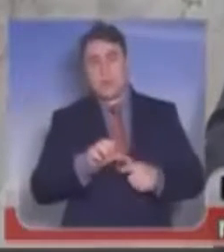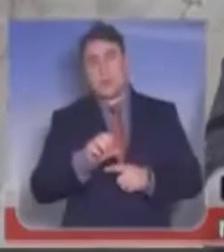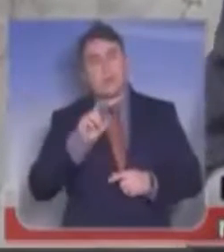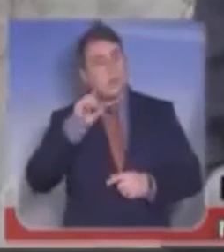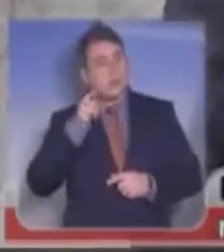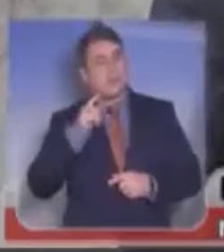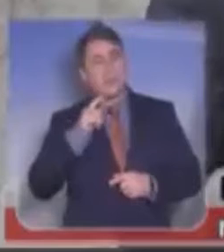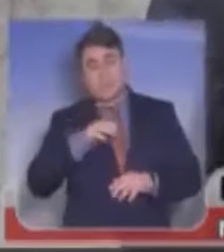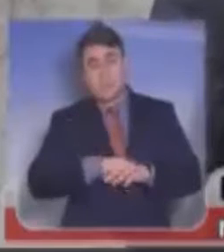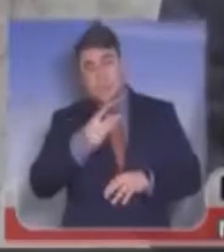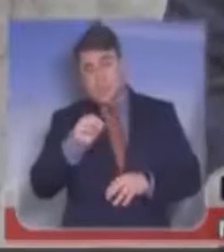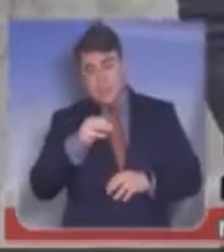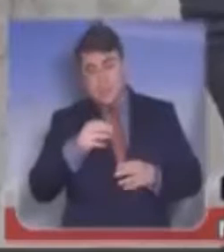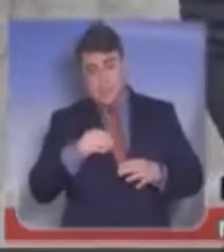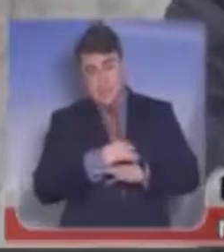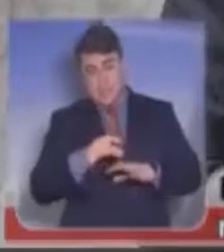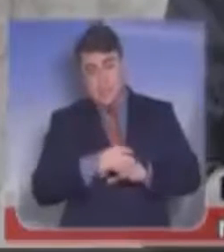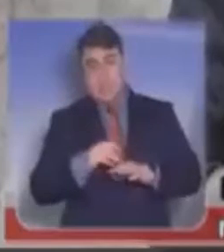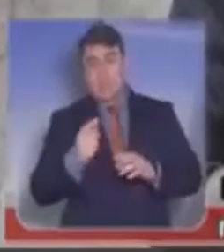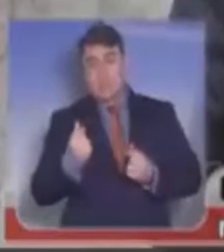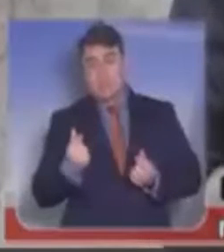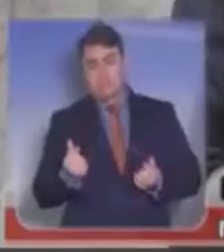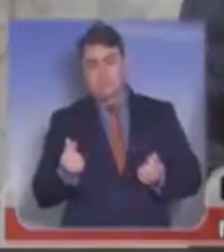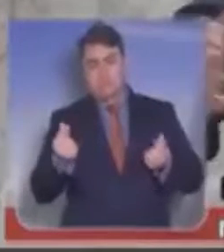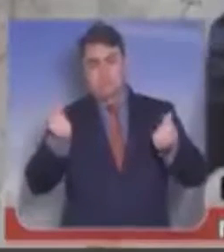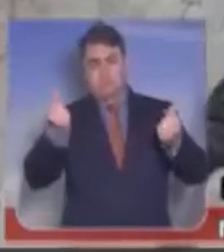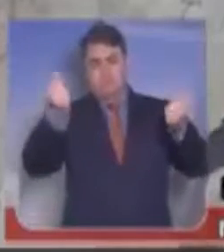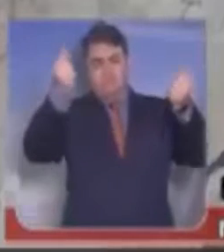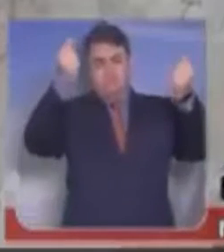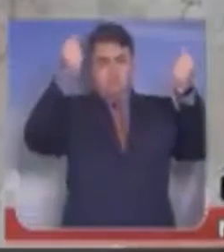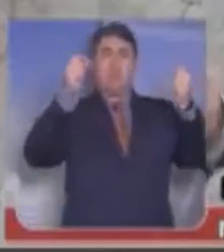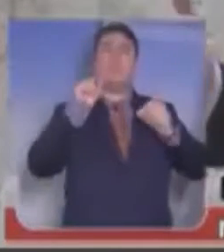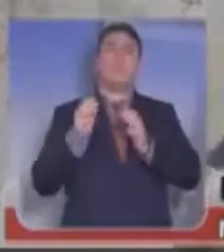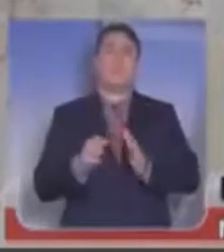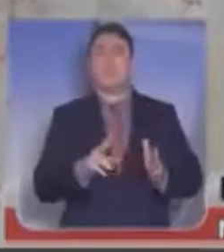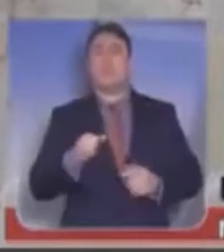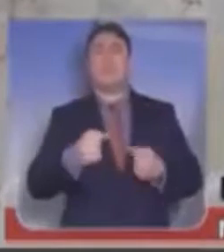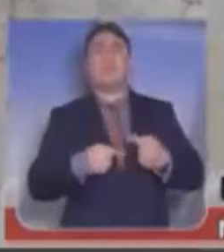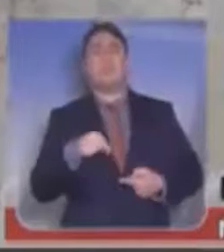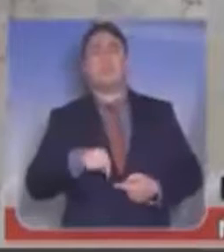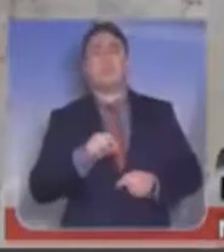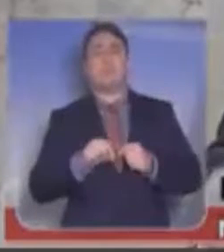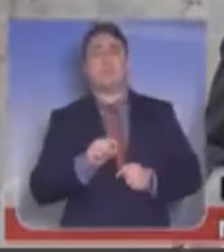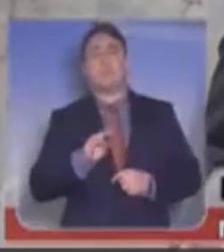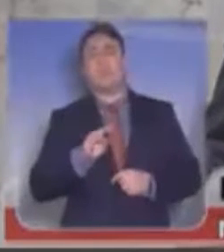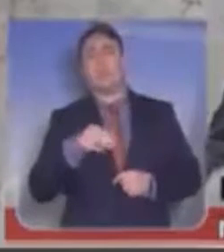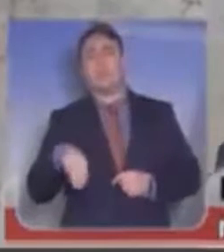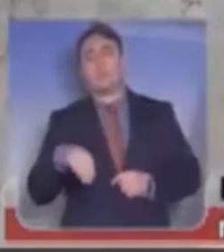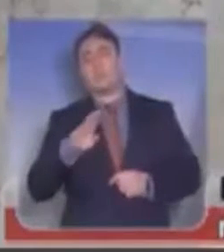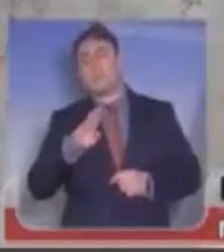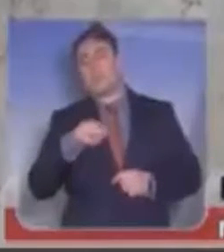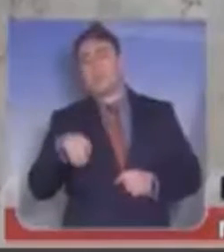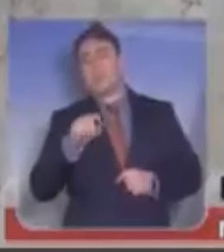mais 300 cidades e da caixa vai fazer alturas e quem vai controlar isso é uma discussão viu barros munhoz das